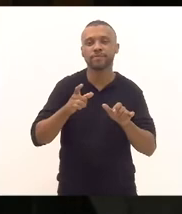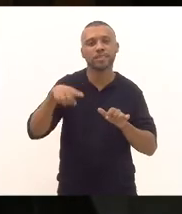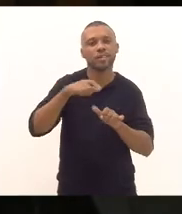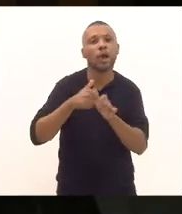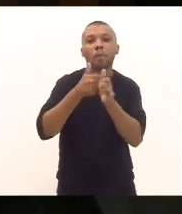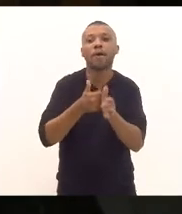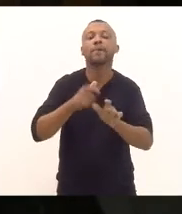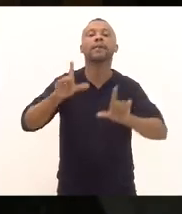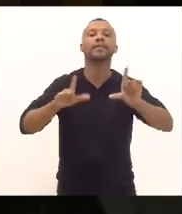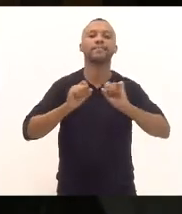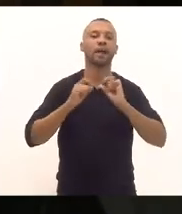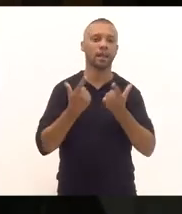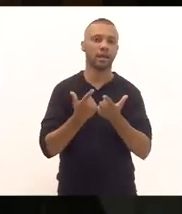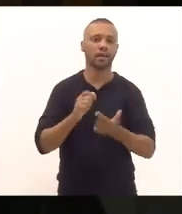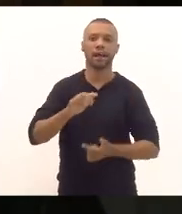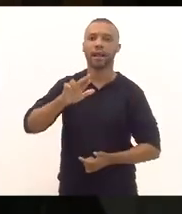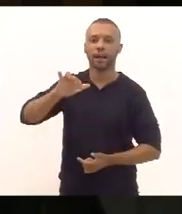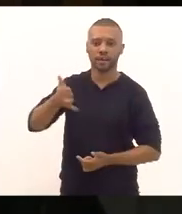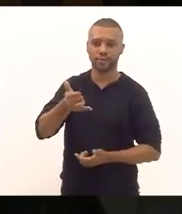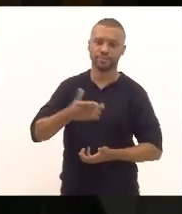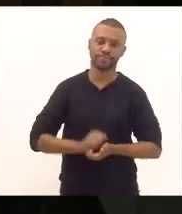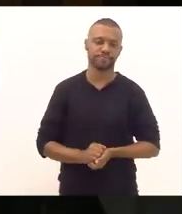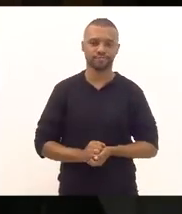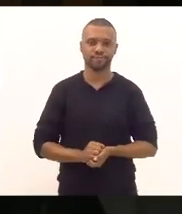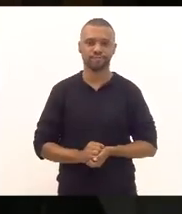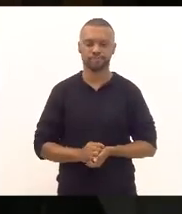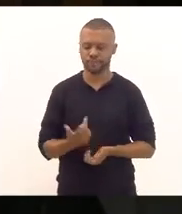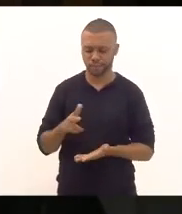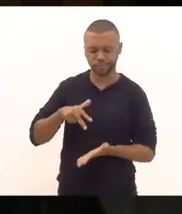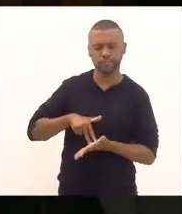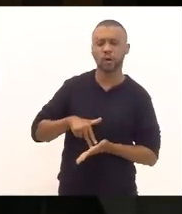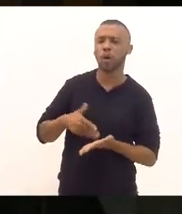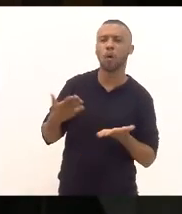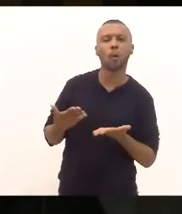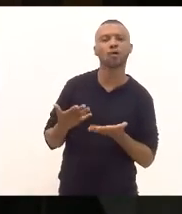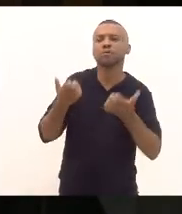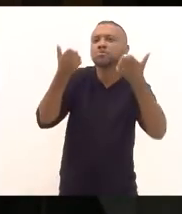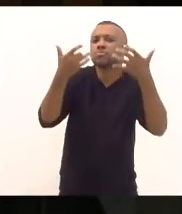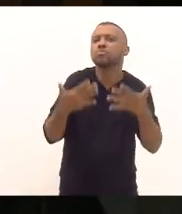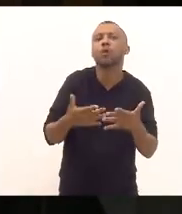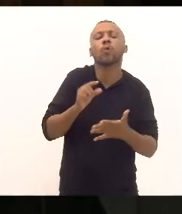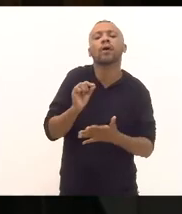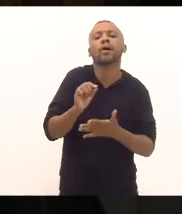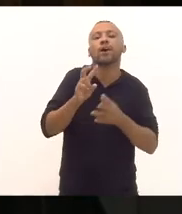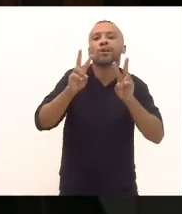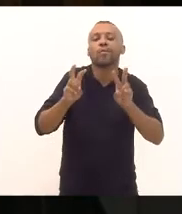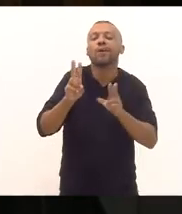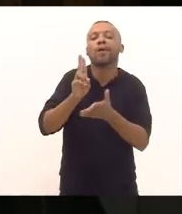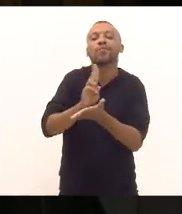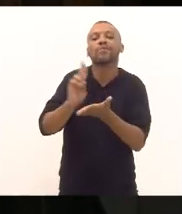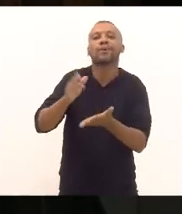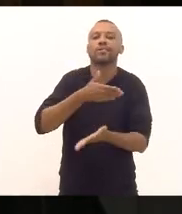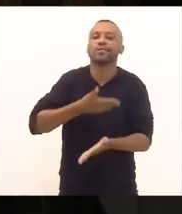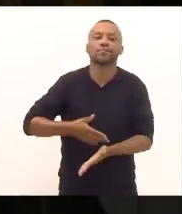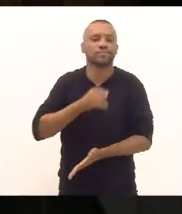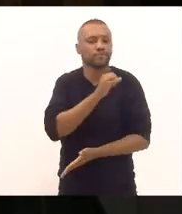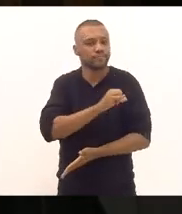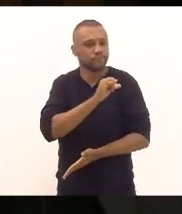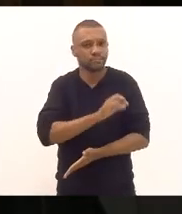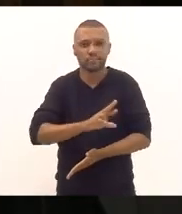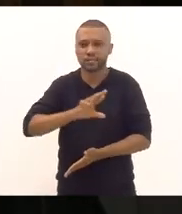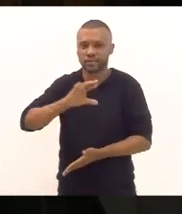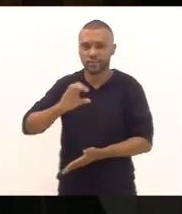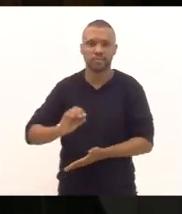acompanham pela TV alerj e hoje eu venho à Tribuna inicialmente para falar das Universidades estaduais do Rio de